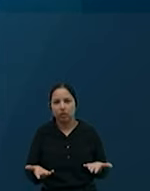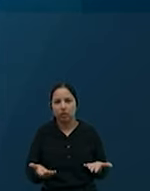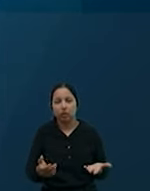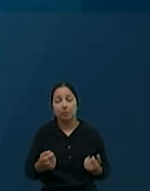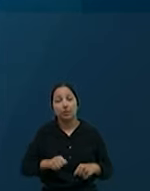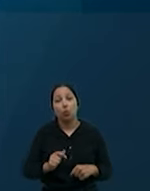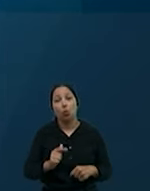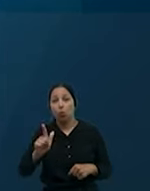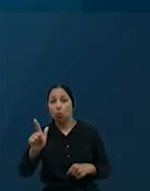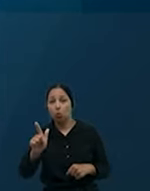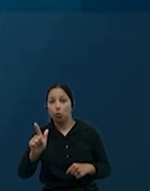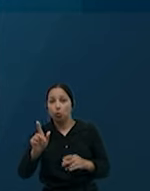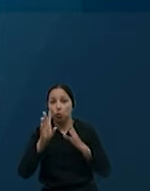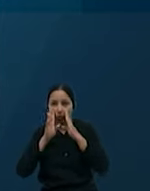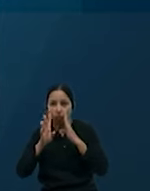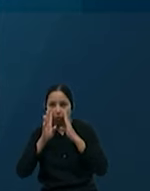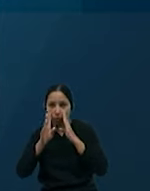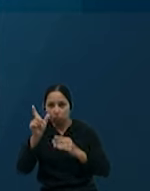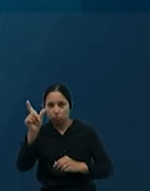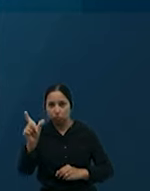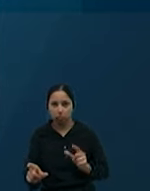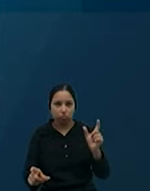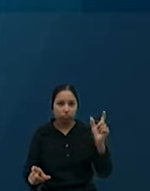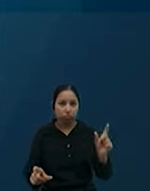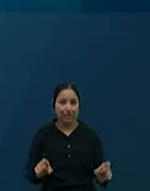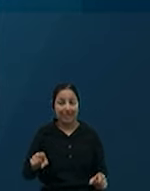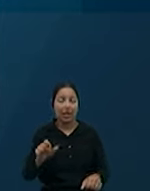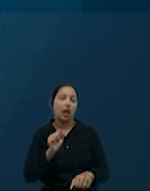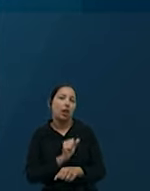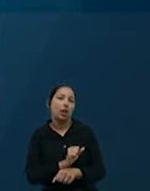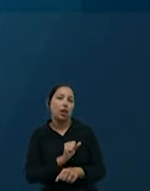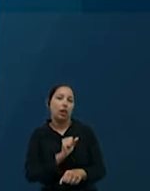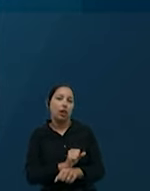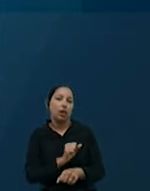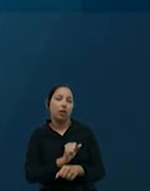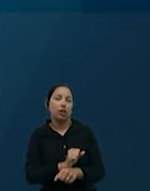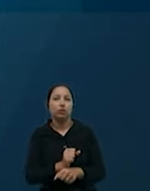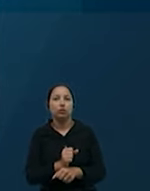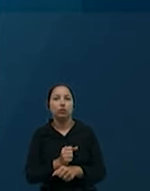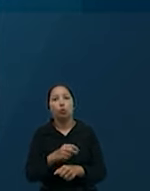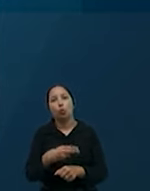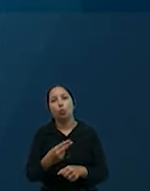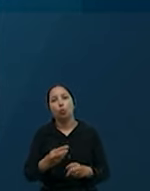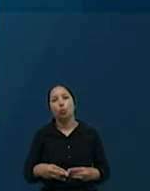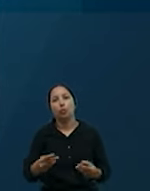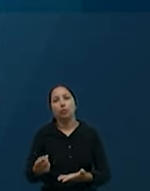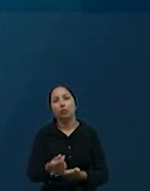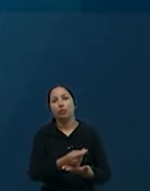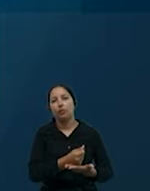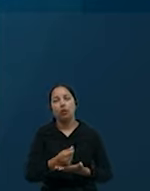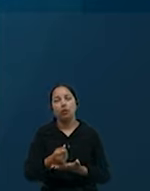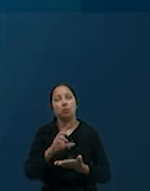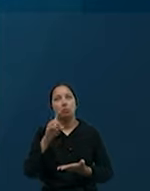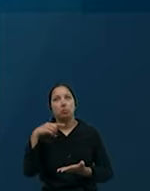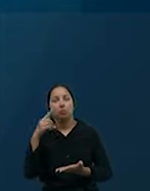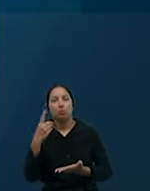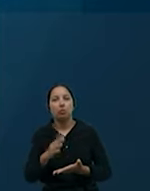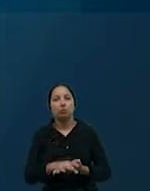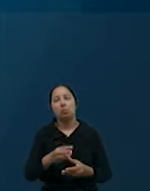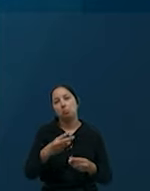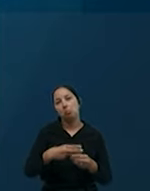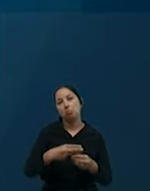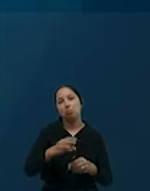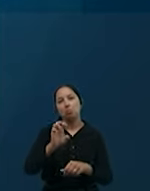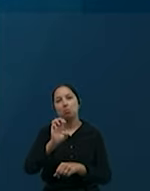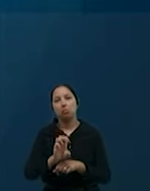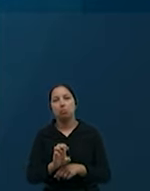a parte está ali ainda procrastinando, a fazenda pública, através dos seus advogados, seja no âmbito municipal, estadual, federal, estiver